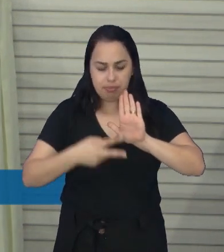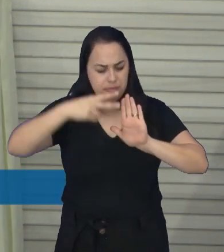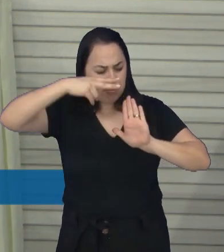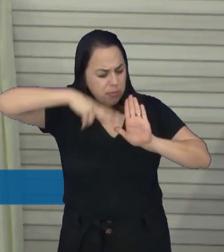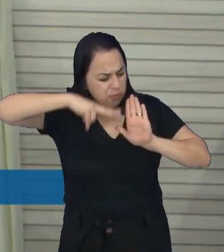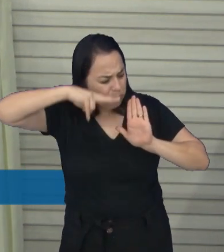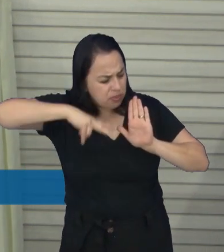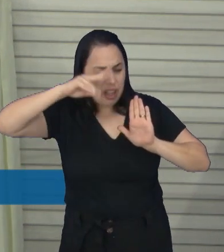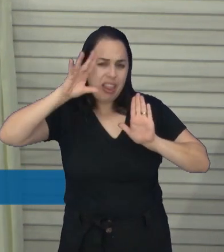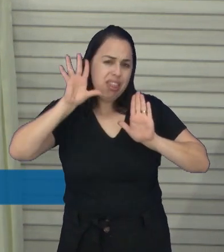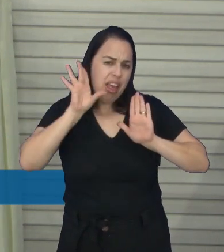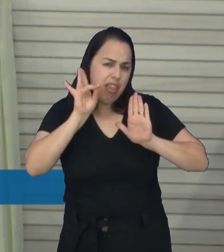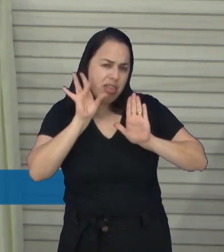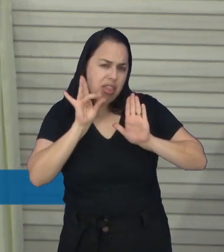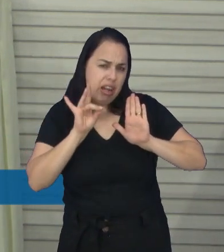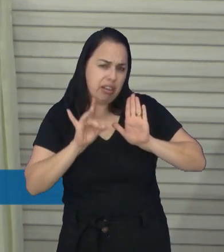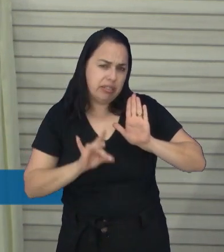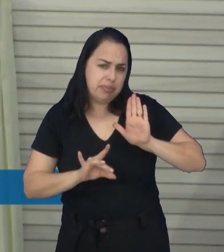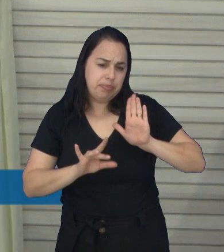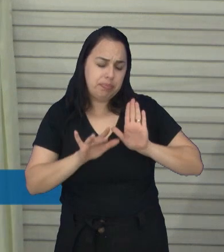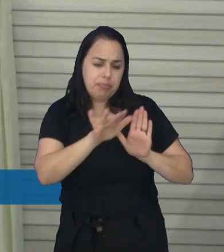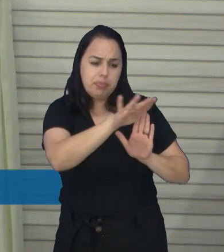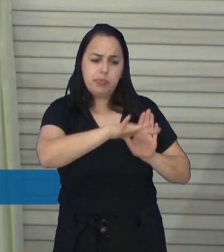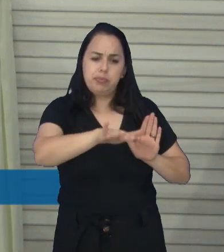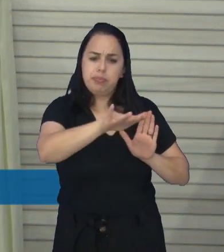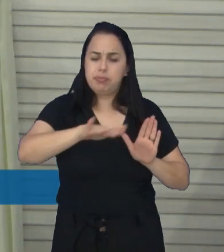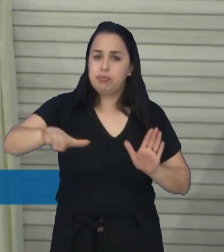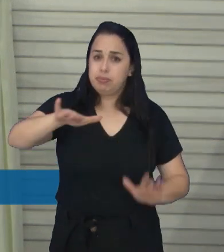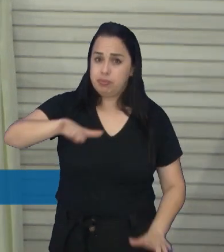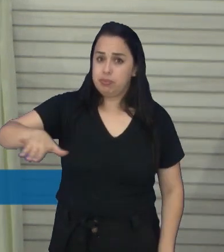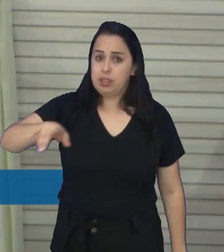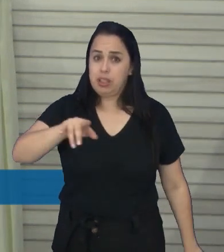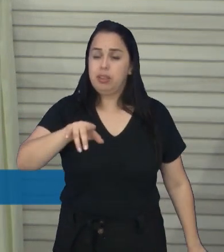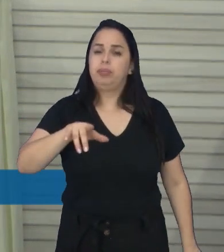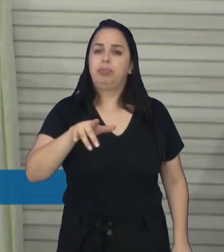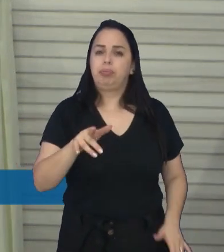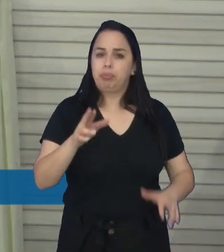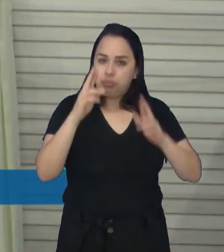ali as que as áreas de zona respeitadas